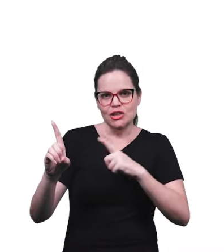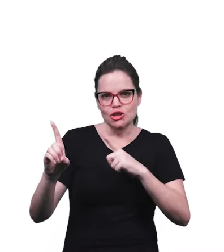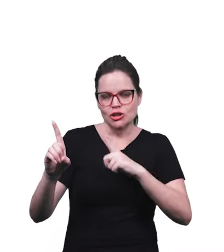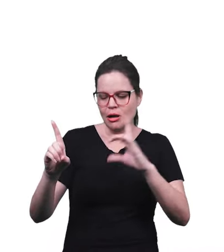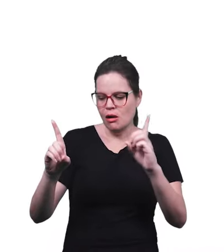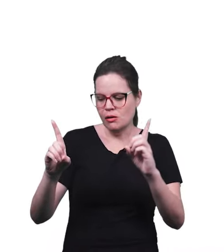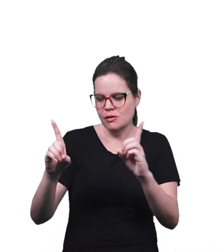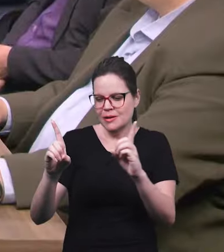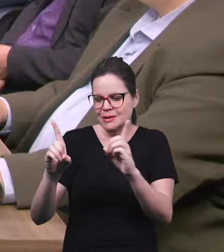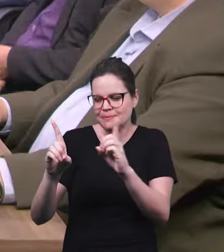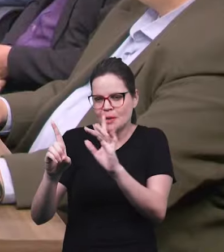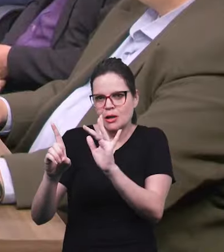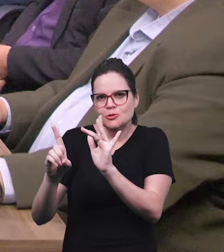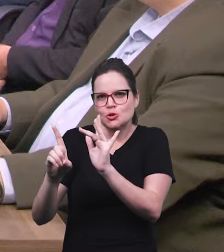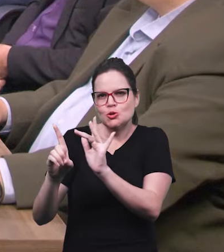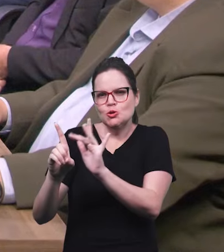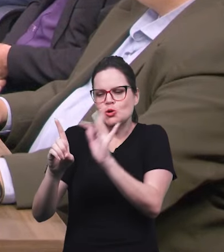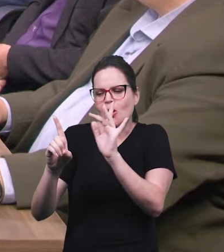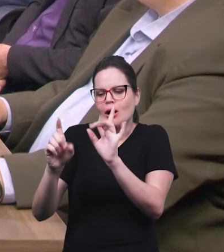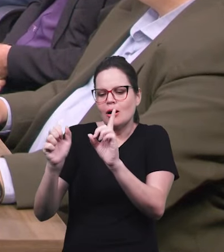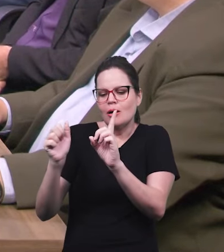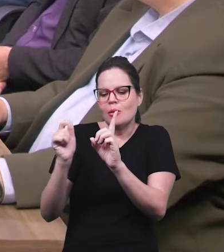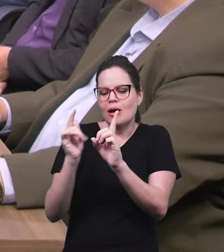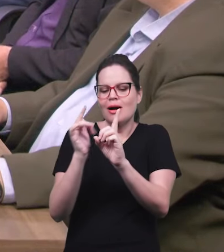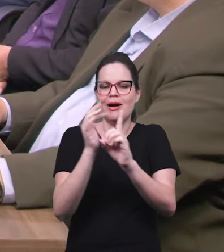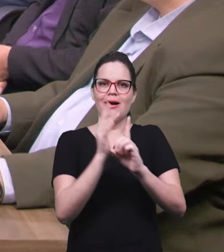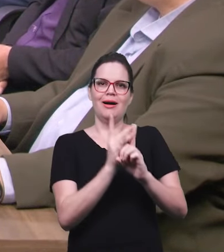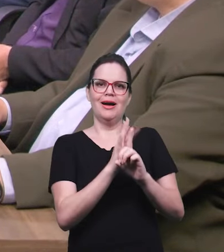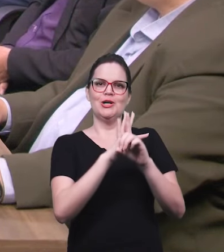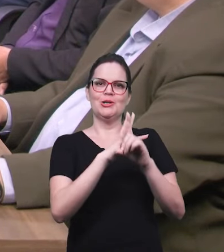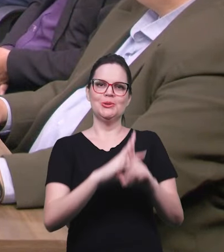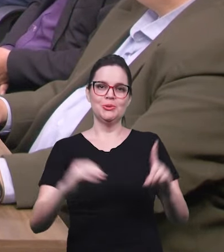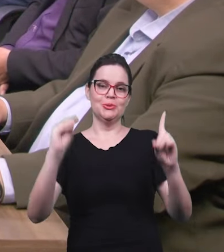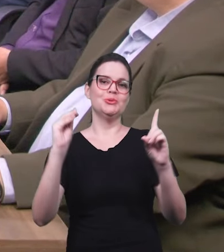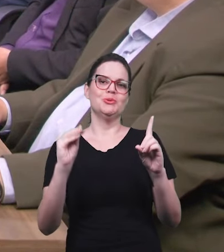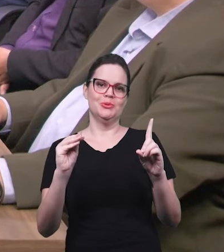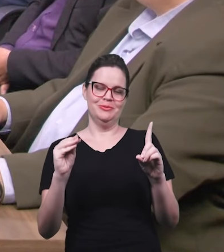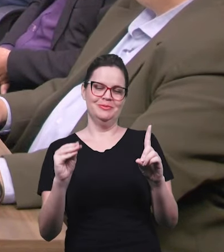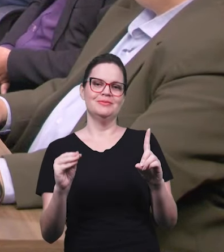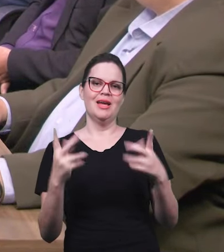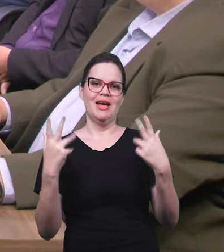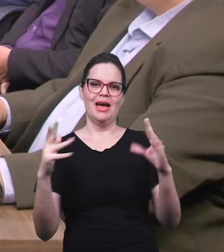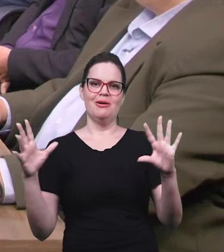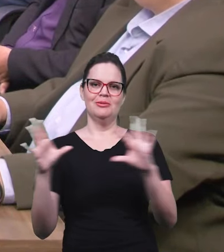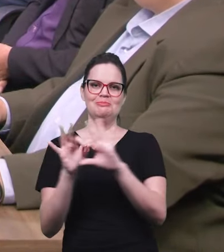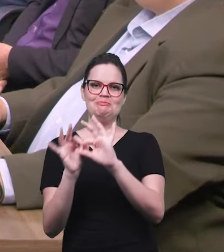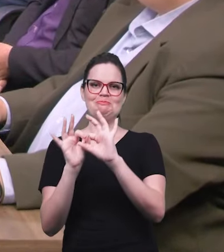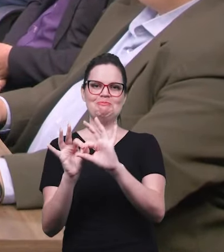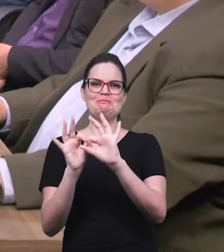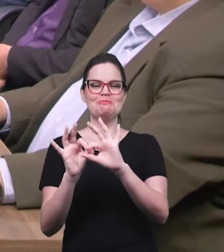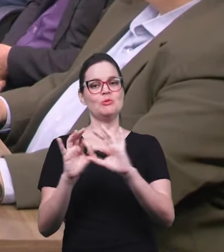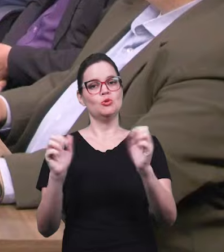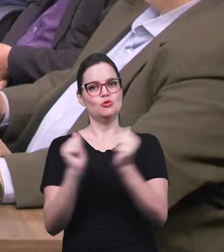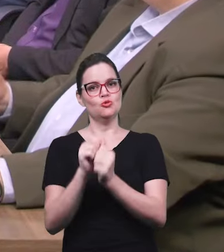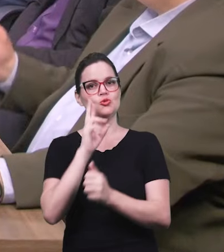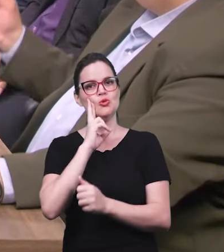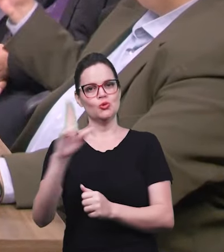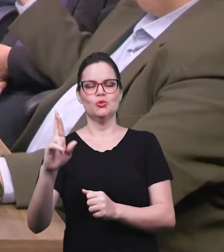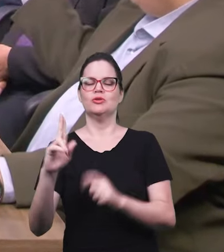que fechar, né, esse circuito ali com o Senhor, para que essa energia, esse poder possa operar em nossas vidas, nessa comparação. Né?